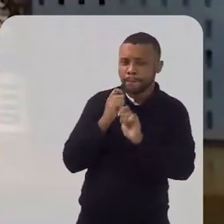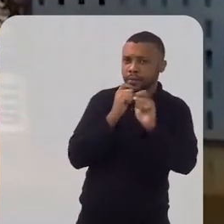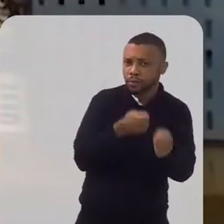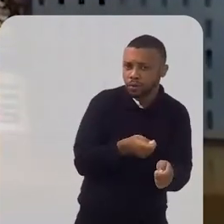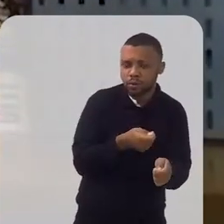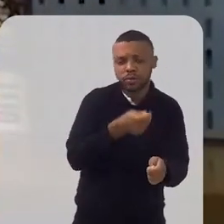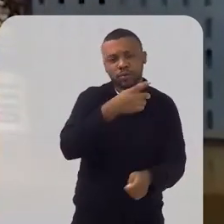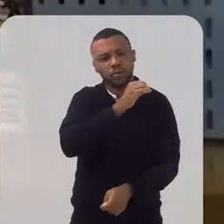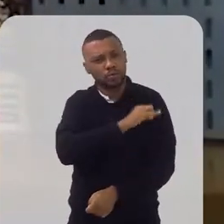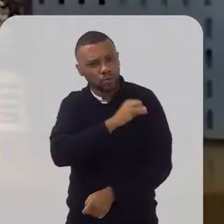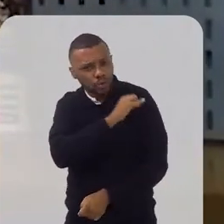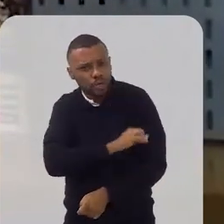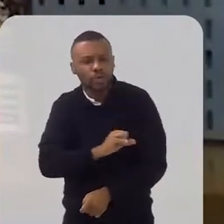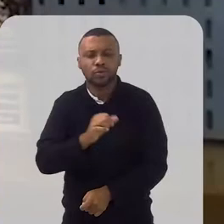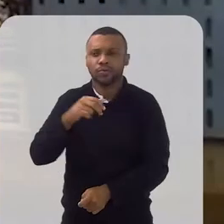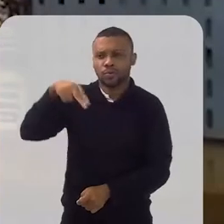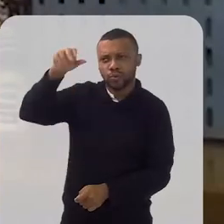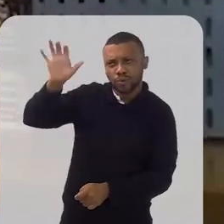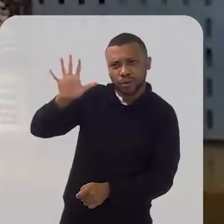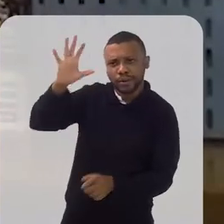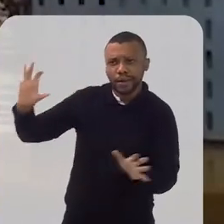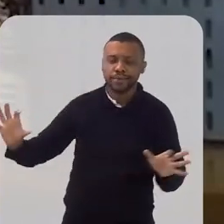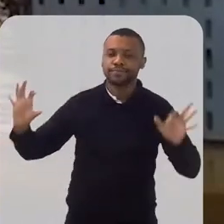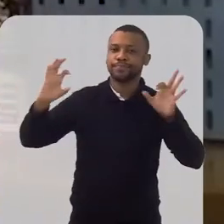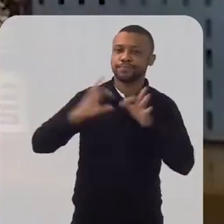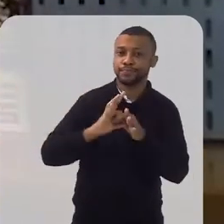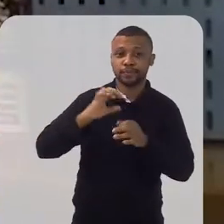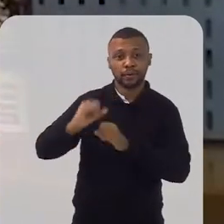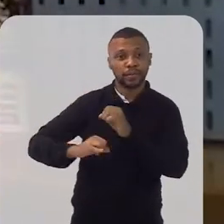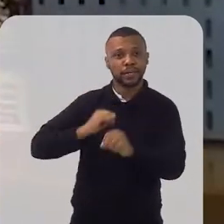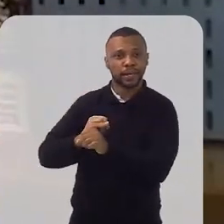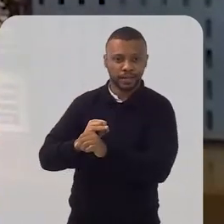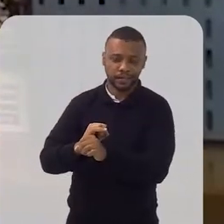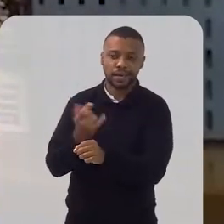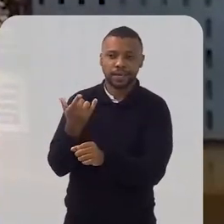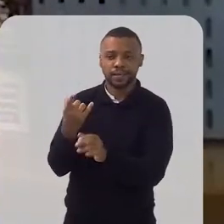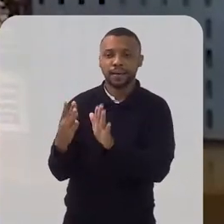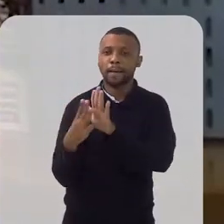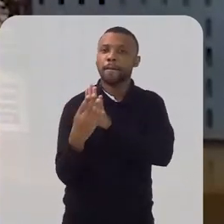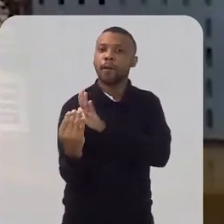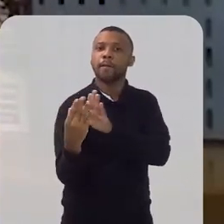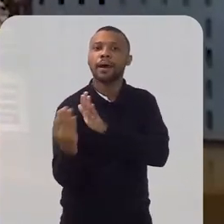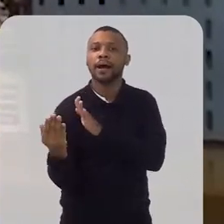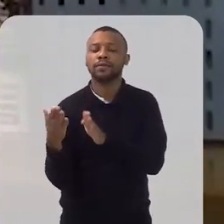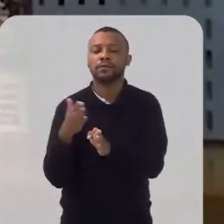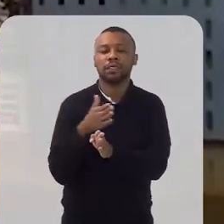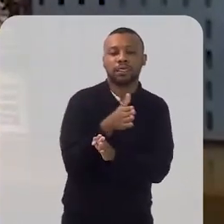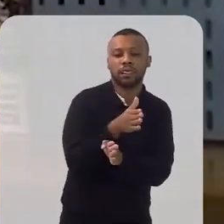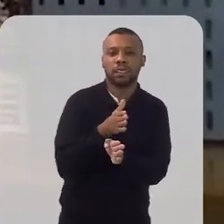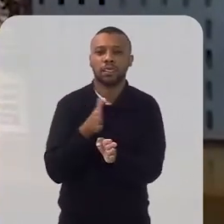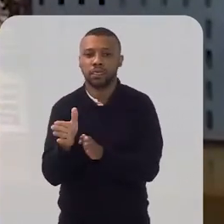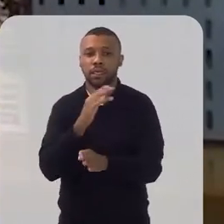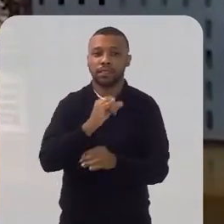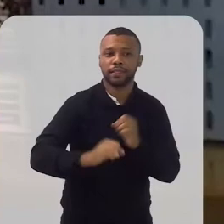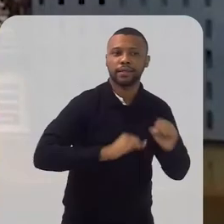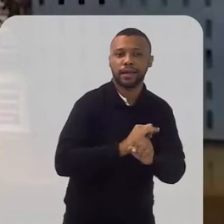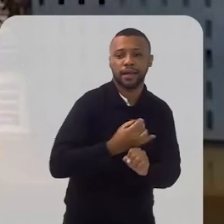assim, a internet foi fundamental nesse processo e ela vai ser. A gente acredita que esse modelo híbrido, ele vai permitir que a gente possa